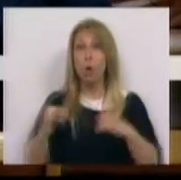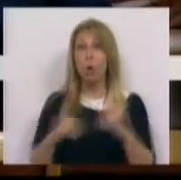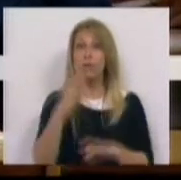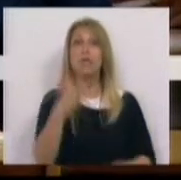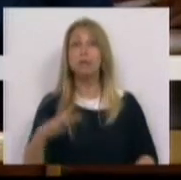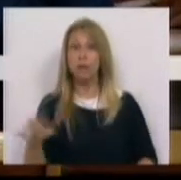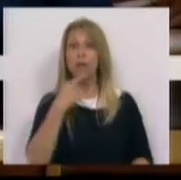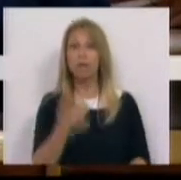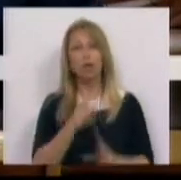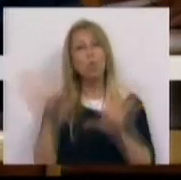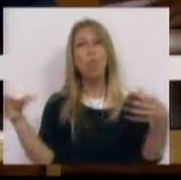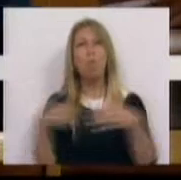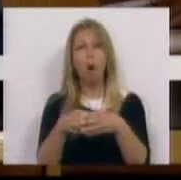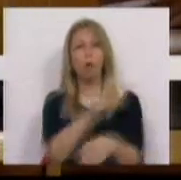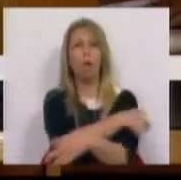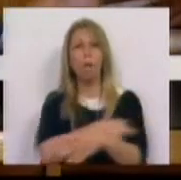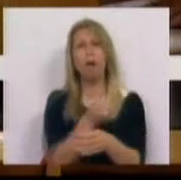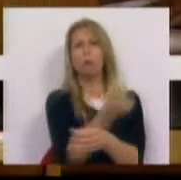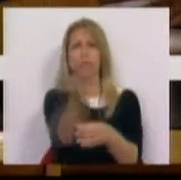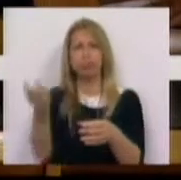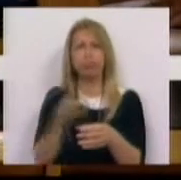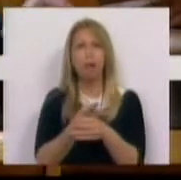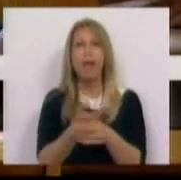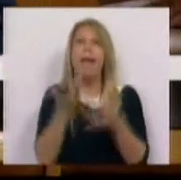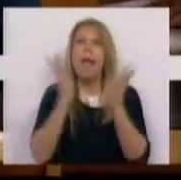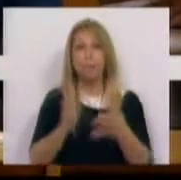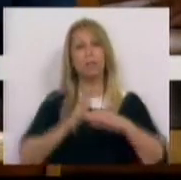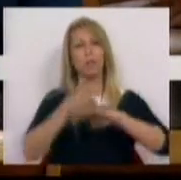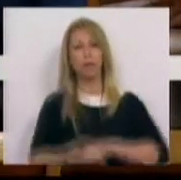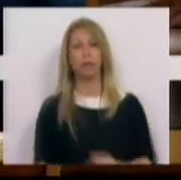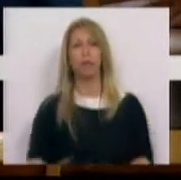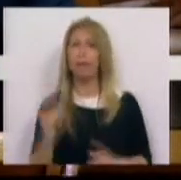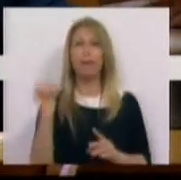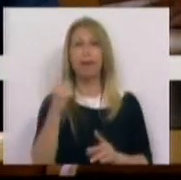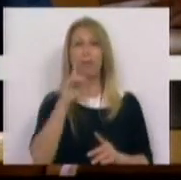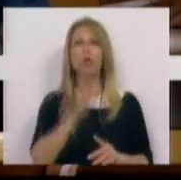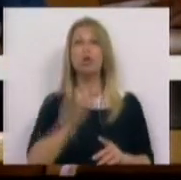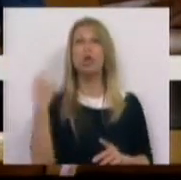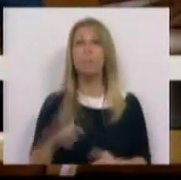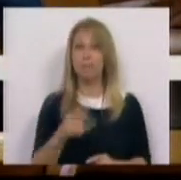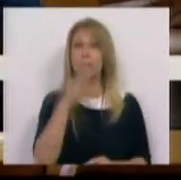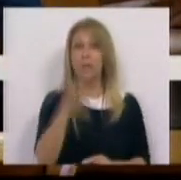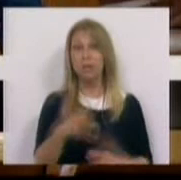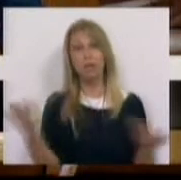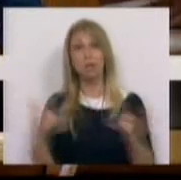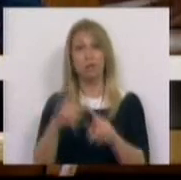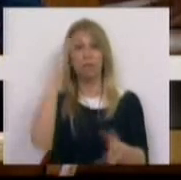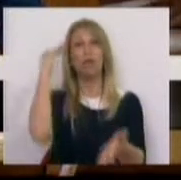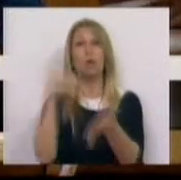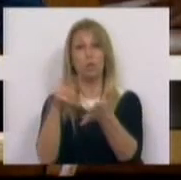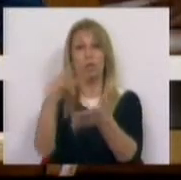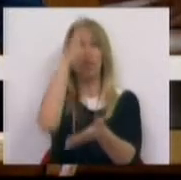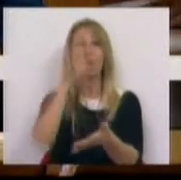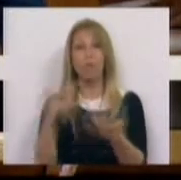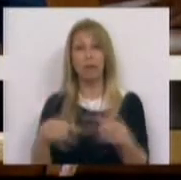num órgão de grande pluralismo, é preciso intervir. Rapidamente, Senhora Presidente, o fruto deste Governo, neste